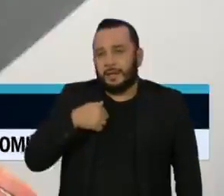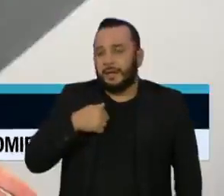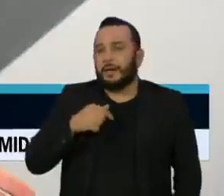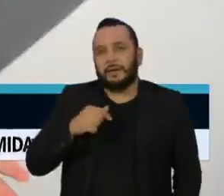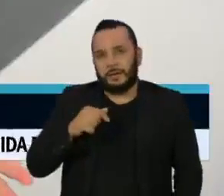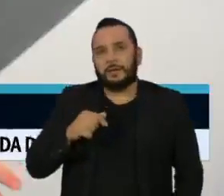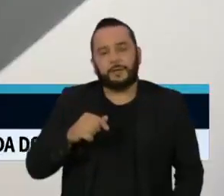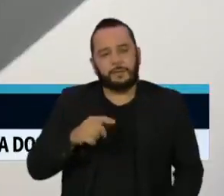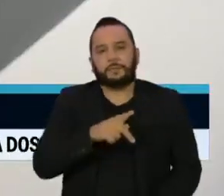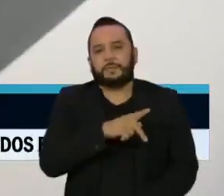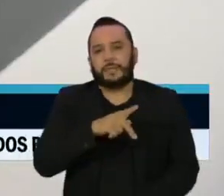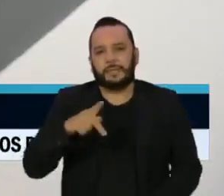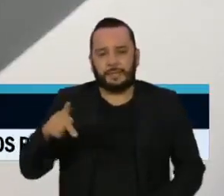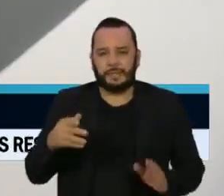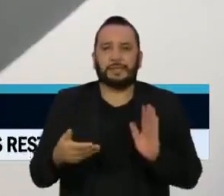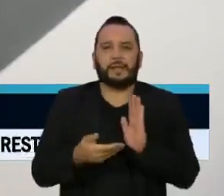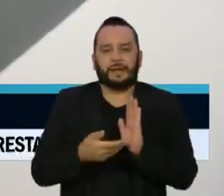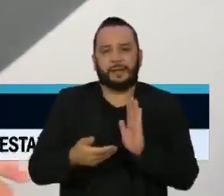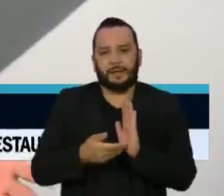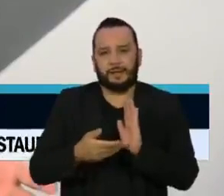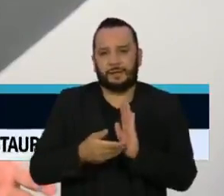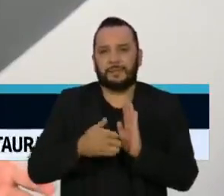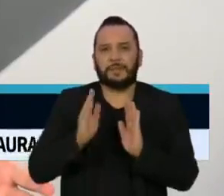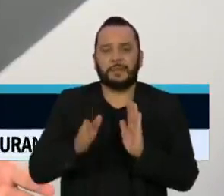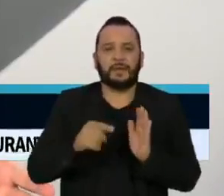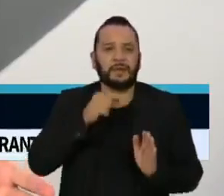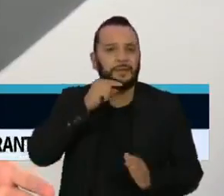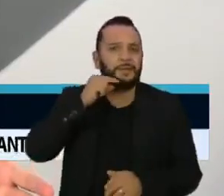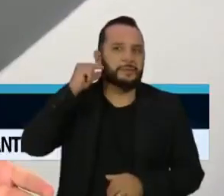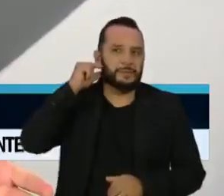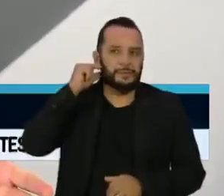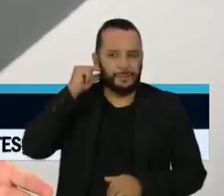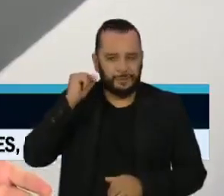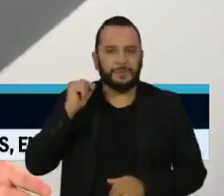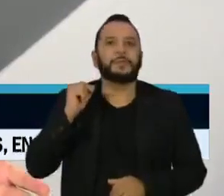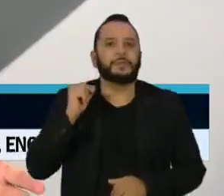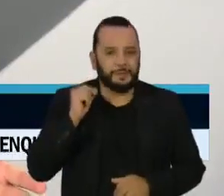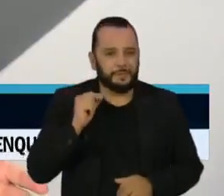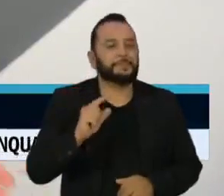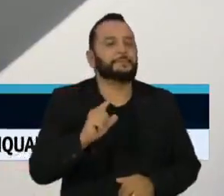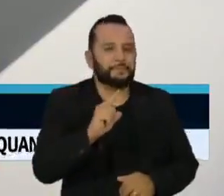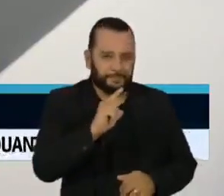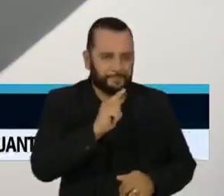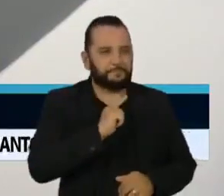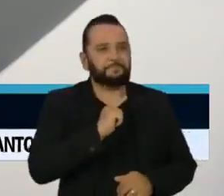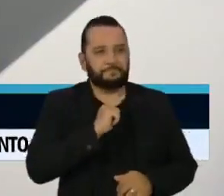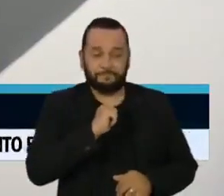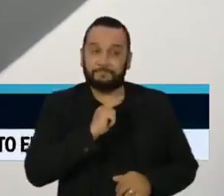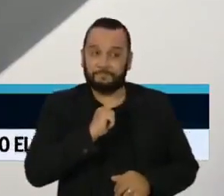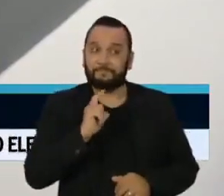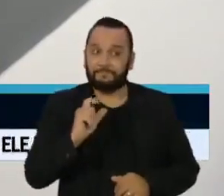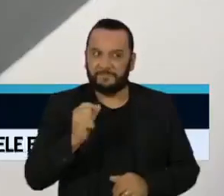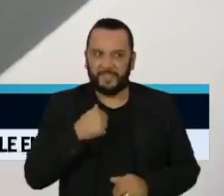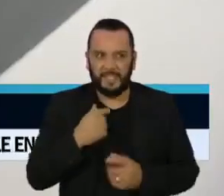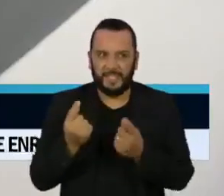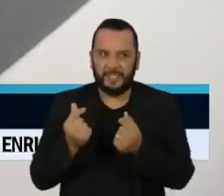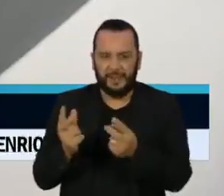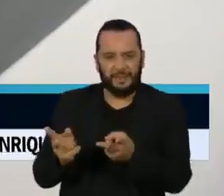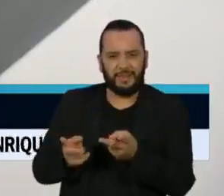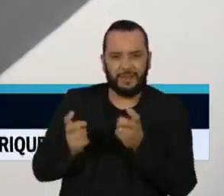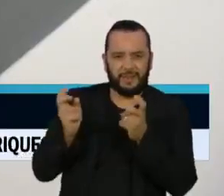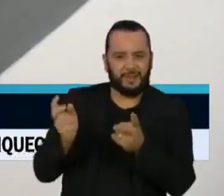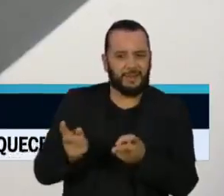presidente da Câmara tem uma galinha dos ovos de ouro não vai sacrificar essa Galinha toda hora né Ele sabe que pode extrair o máximo